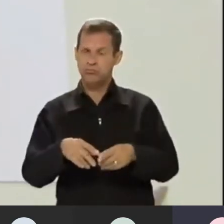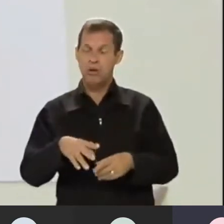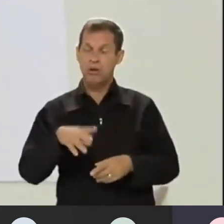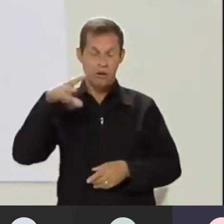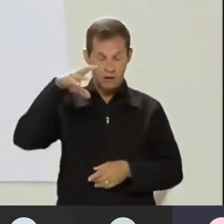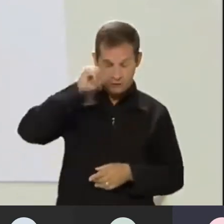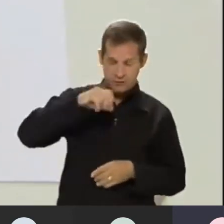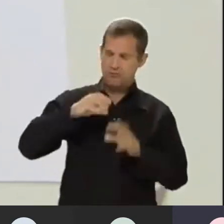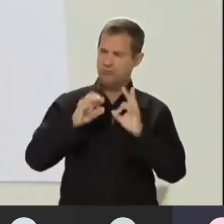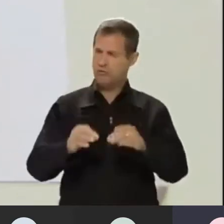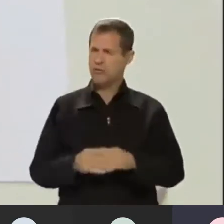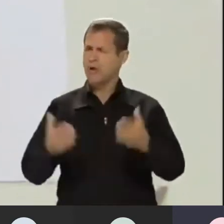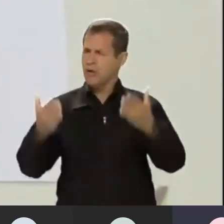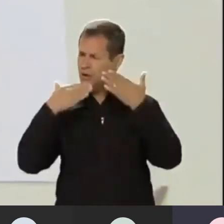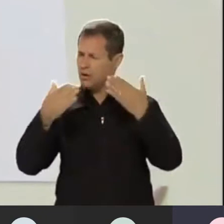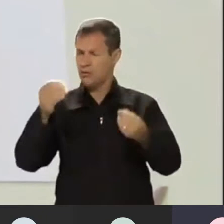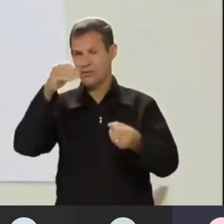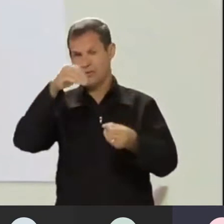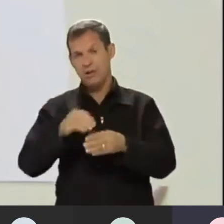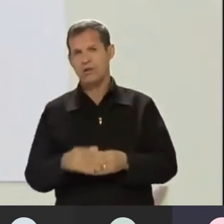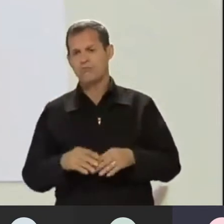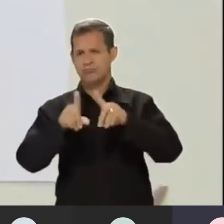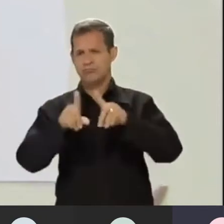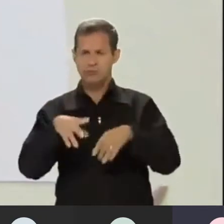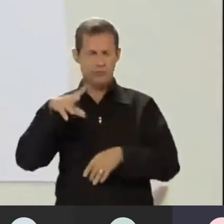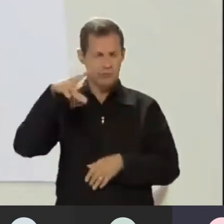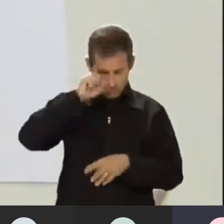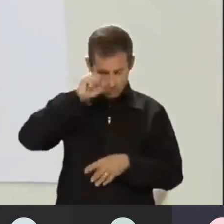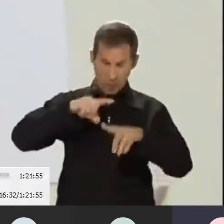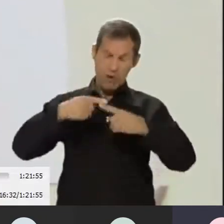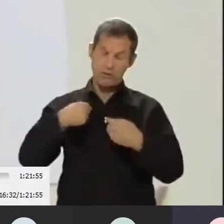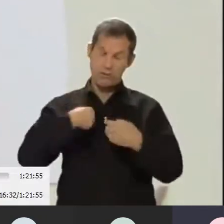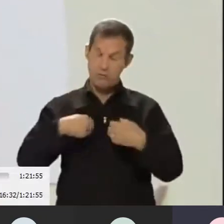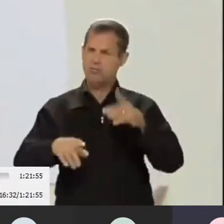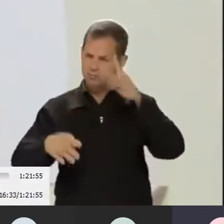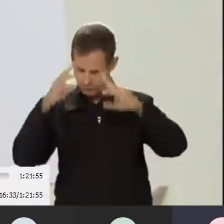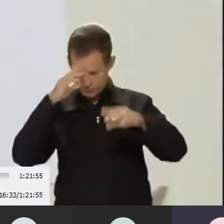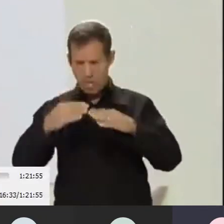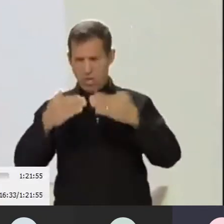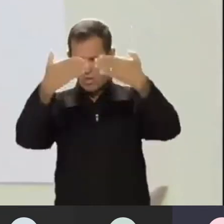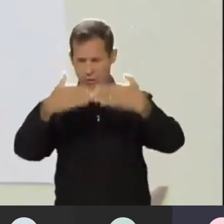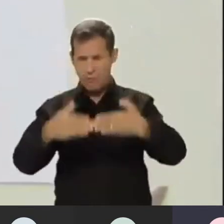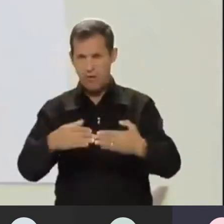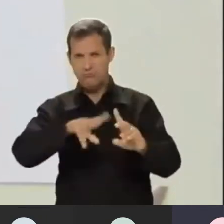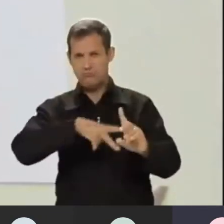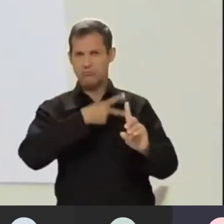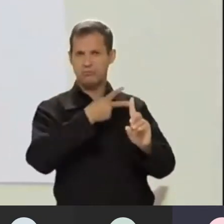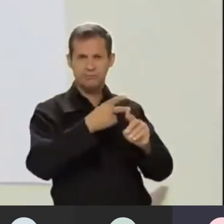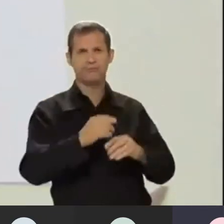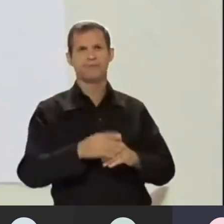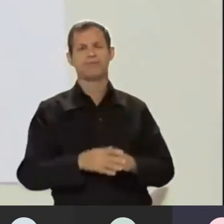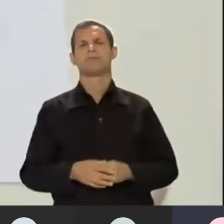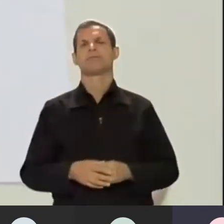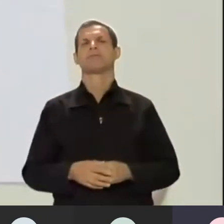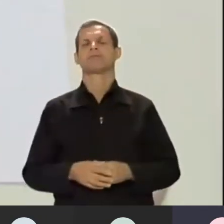quero segurar o máximo que eu puder desse calor que entrou dentro da minha edificação. Então, eu posso pensar em paredes